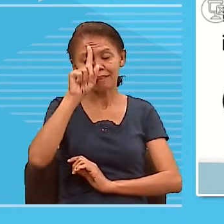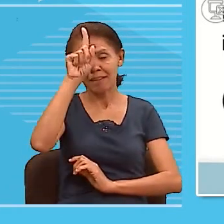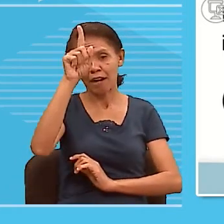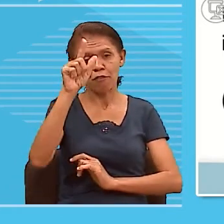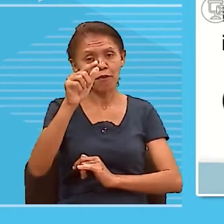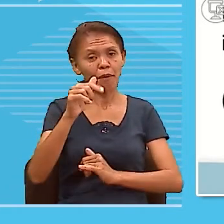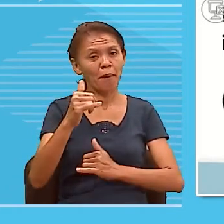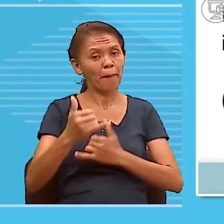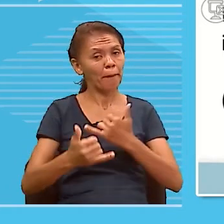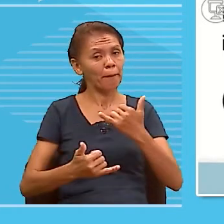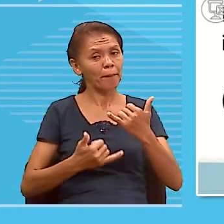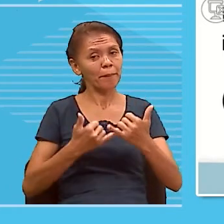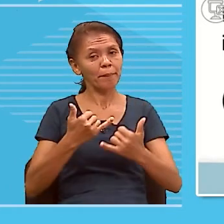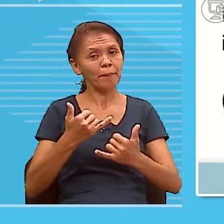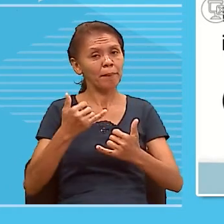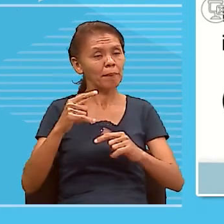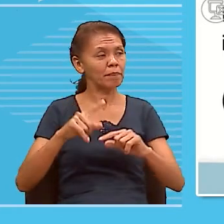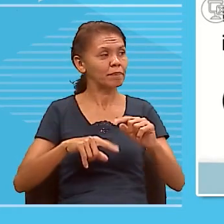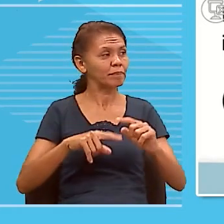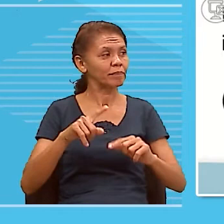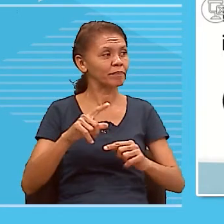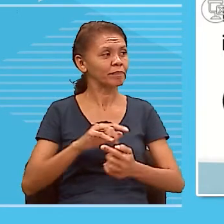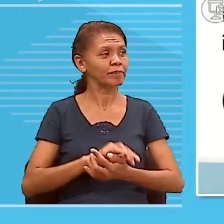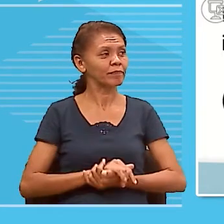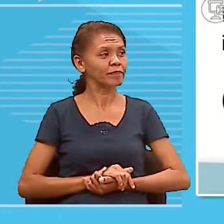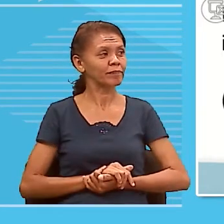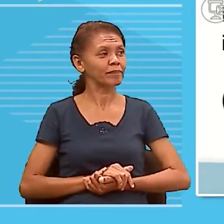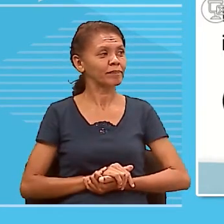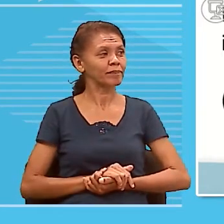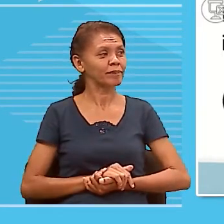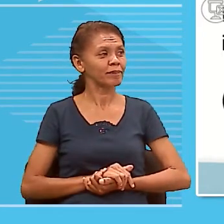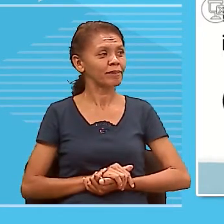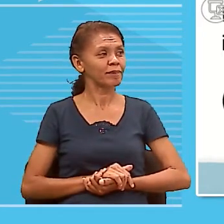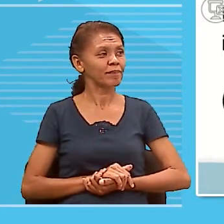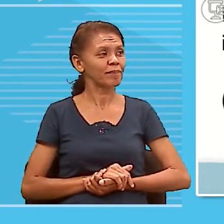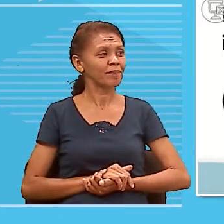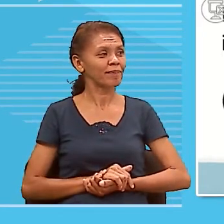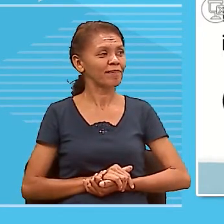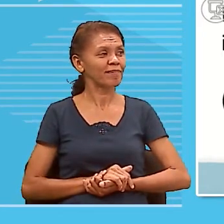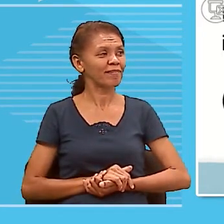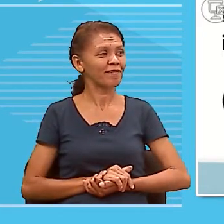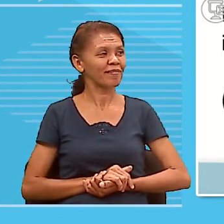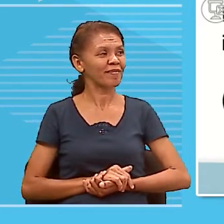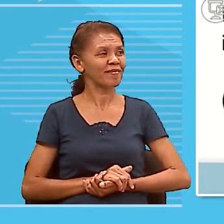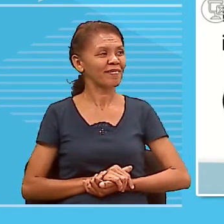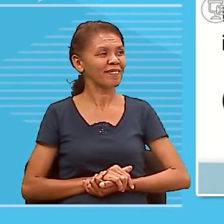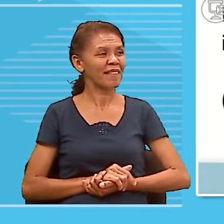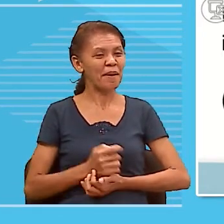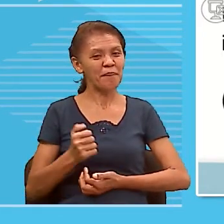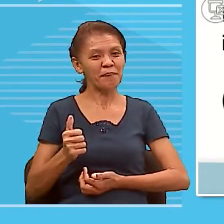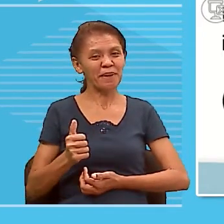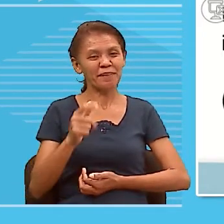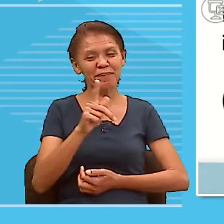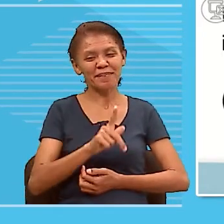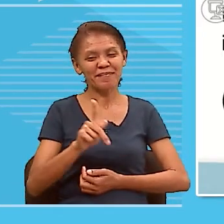é eu quase abri a boca aqui para contar um tipo de brincadeira que